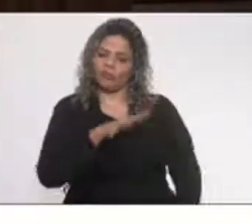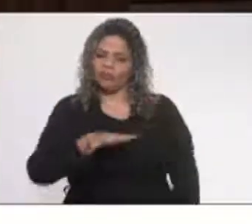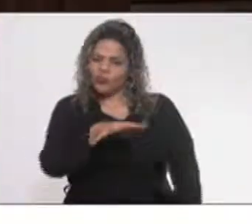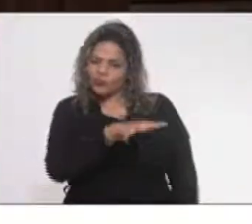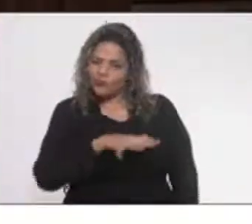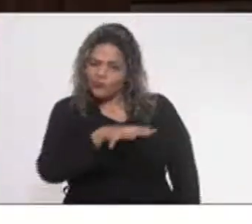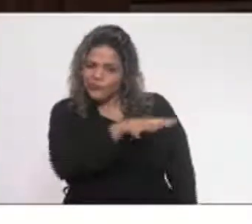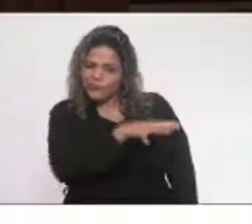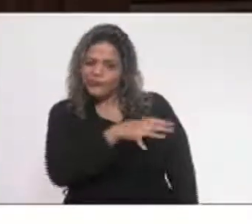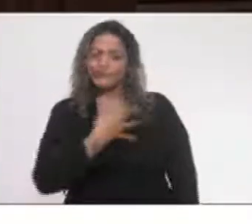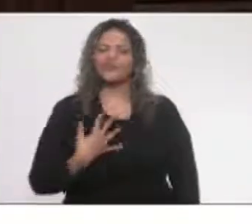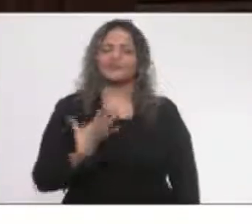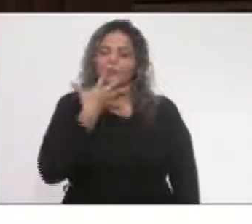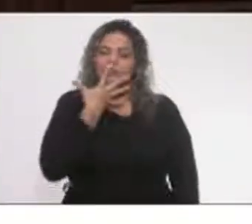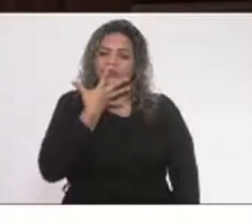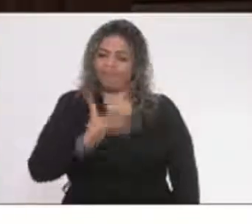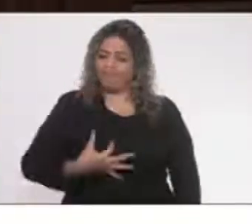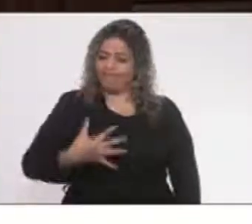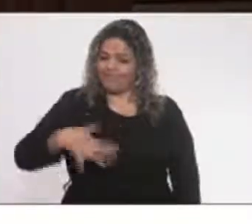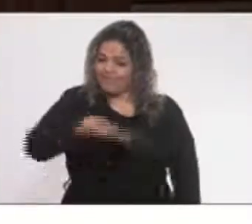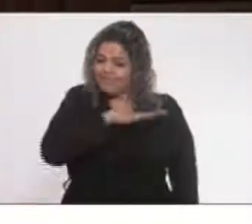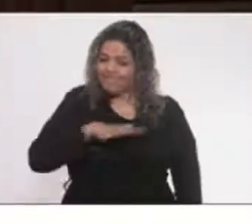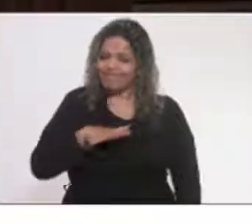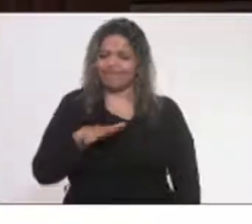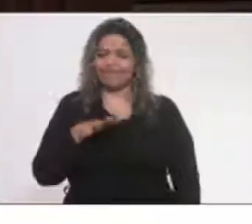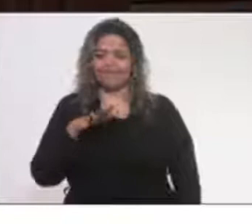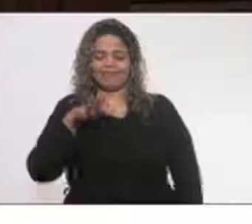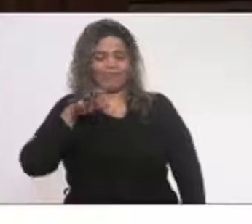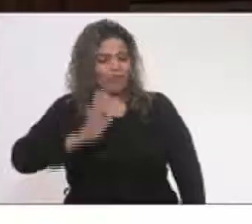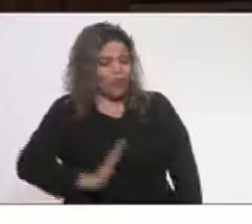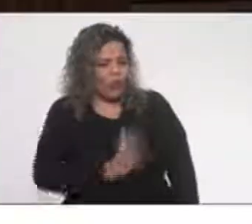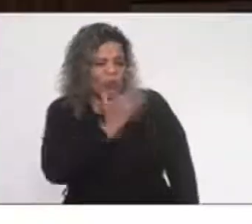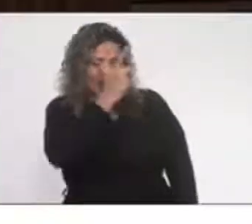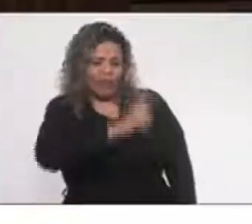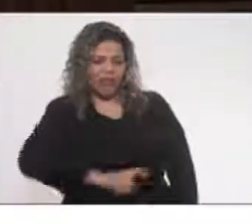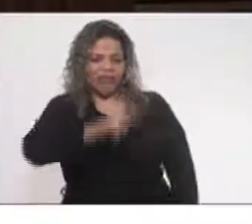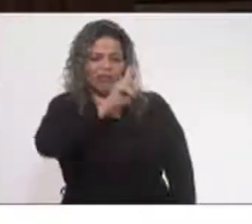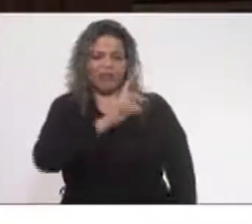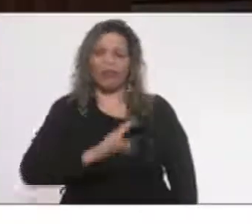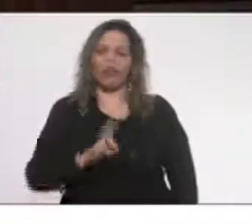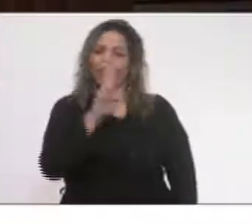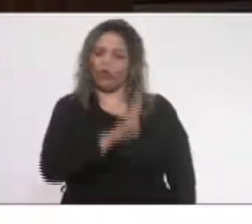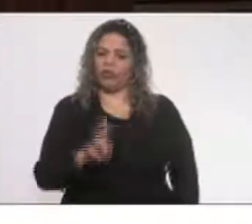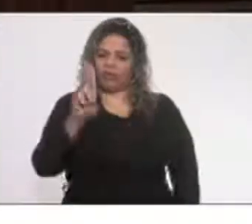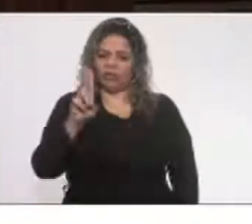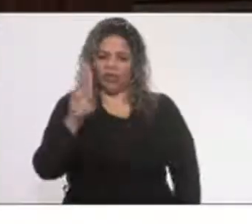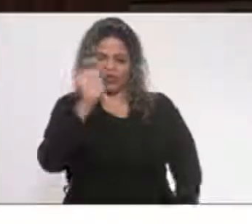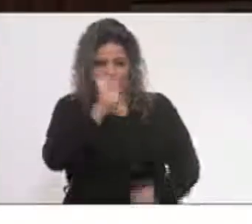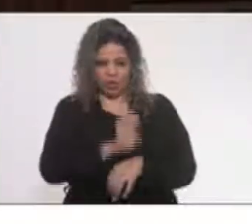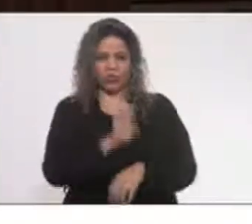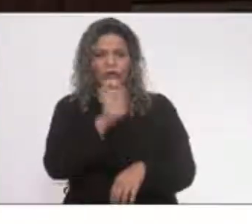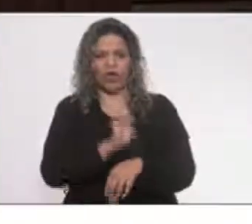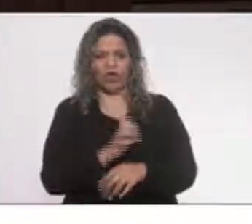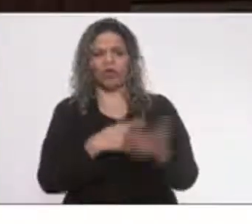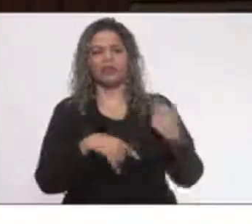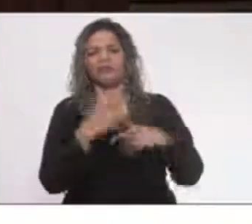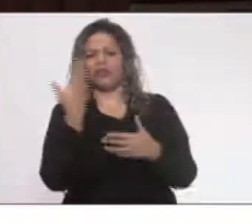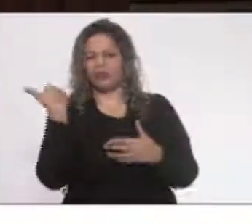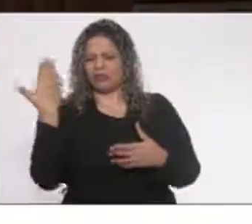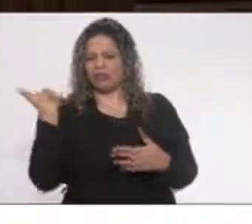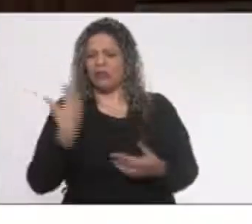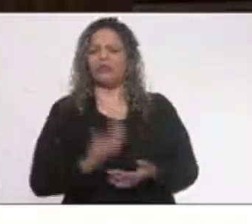situação crítica, talvez dramática, que enfrentaram as universidades estaduais no quadriênio